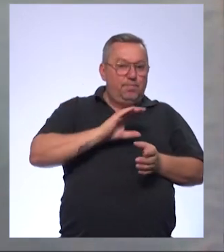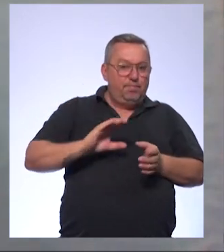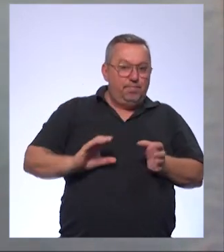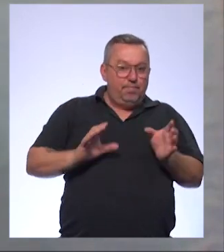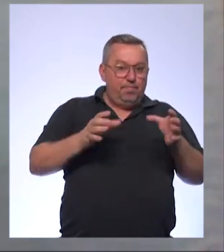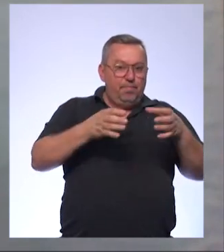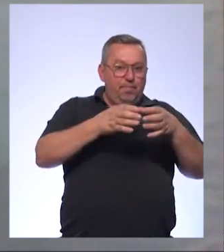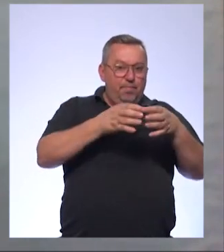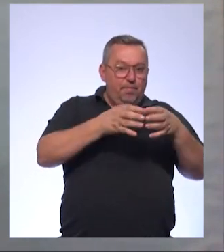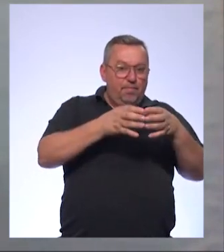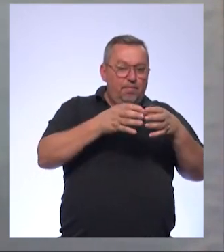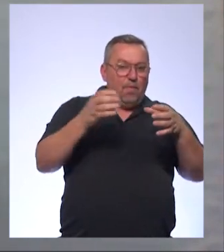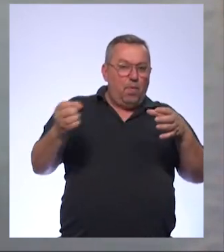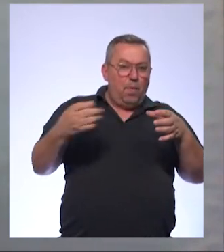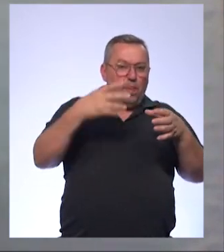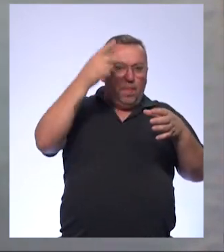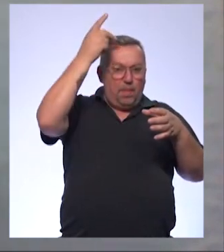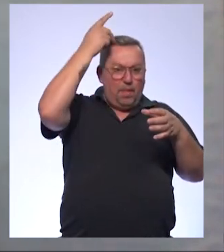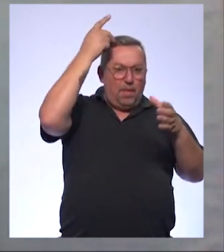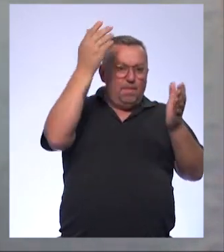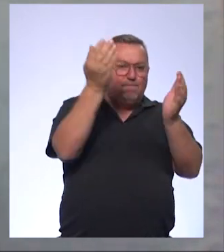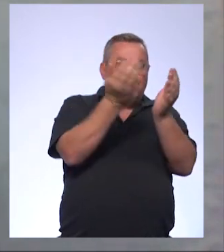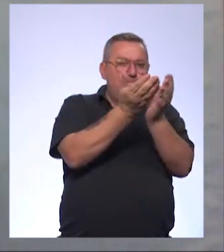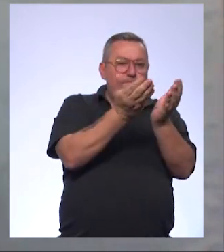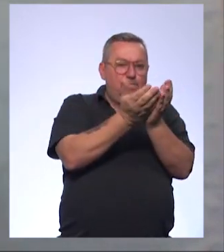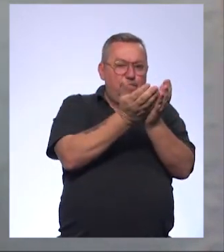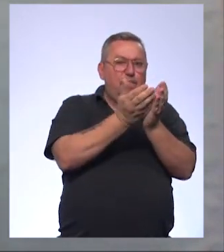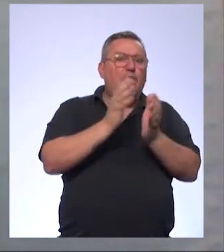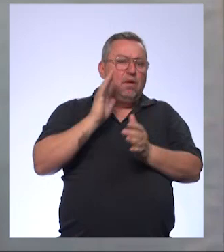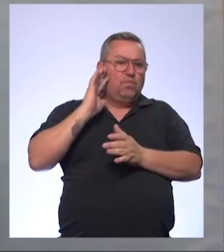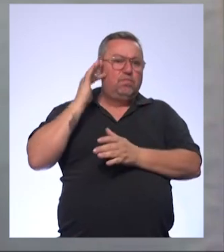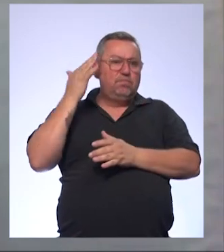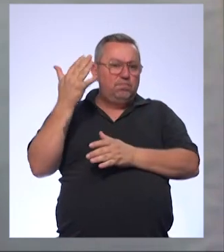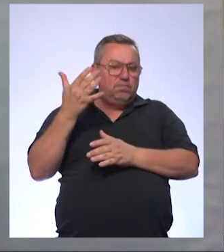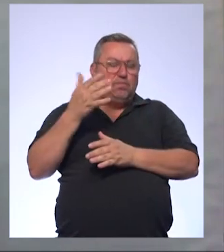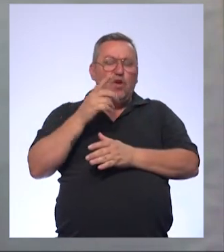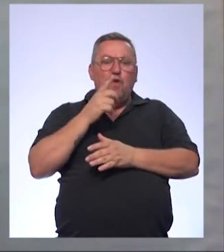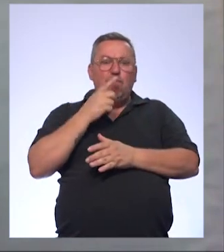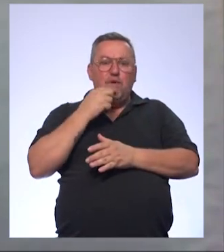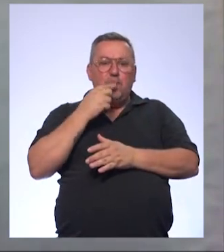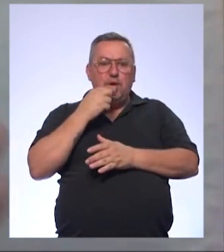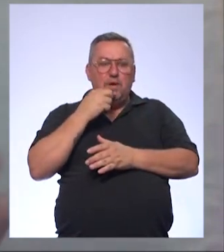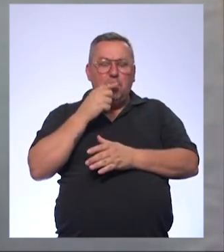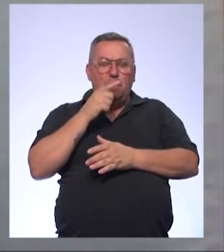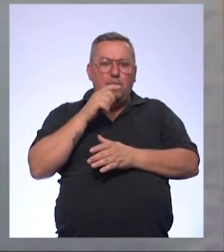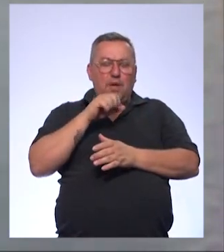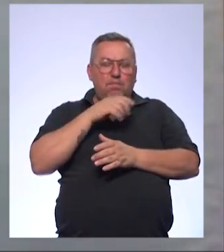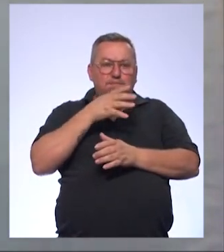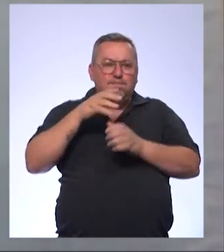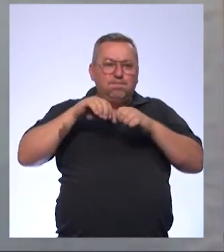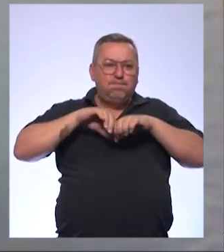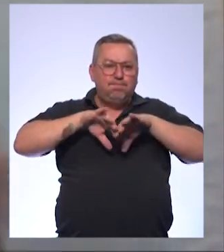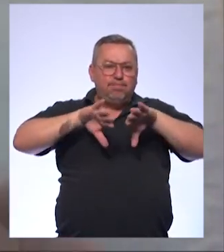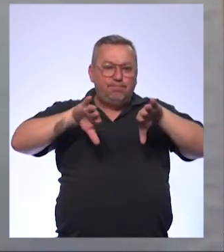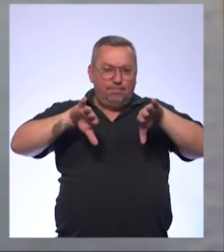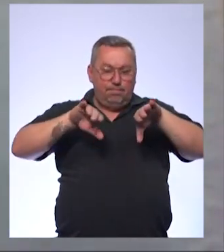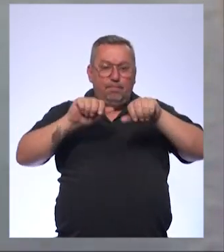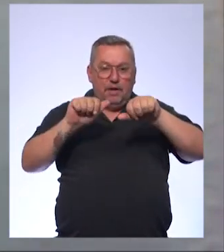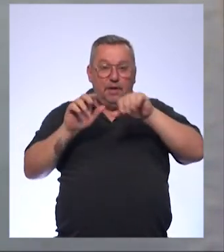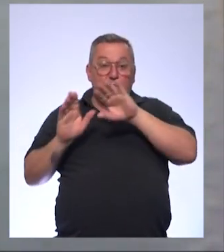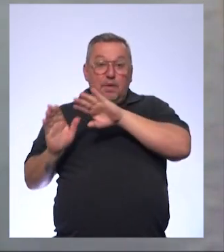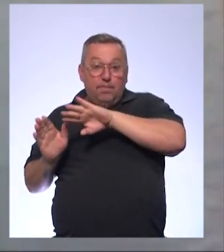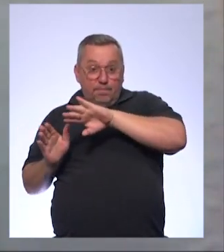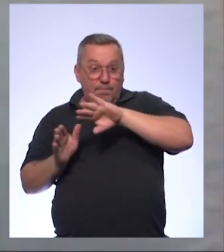grupo neopentecostal, evangélicos, isso aconteceu, abriu-se o Mar Vermelho. Agora, vamos separar isso da